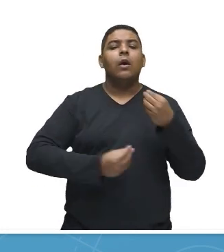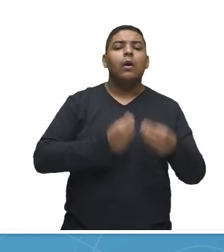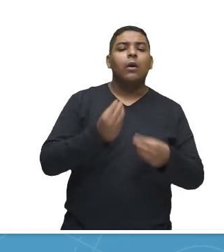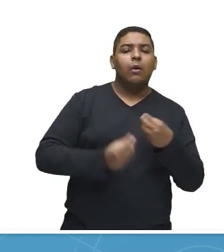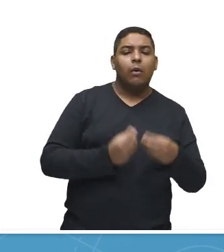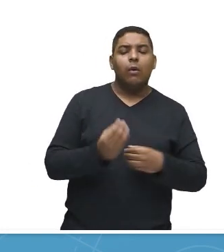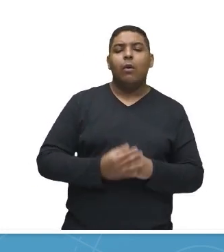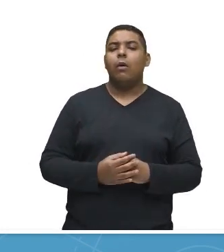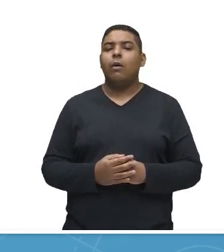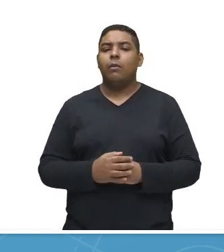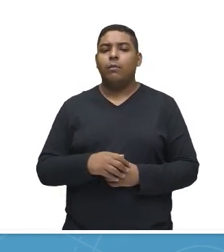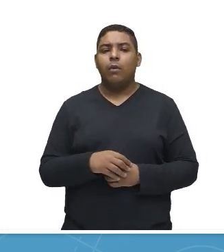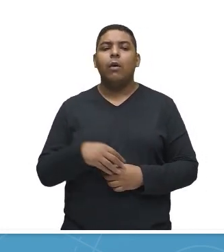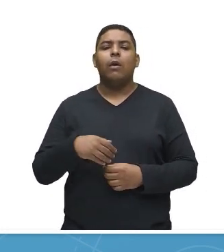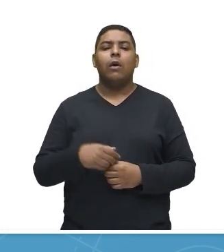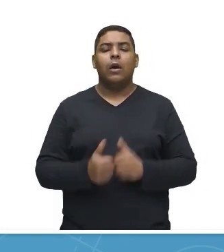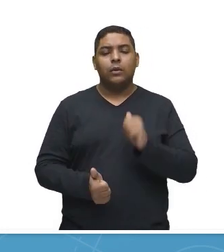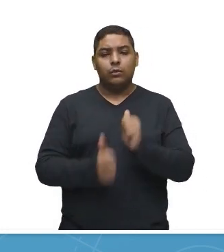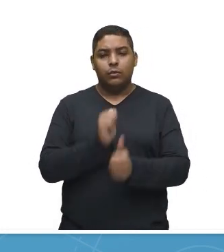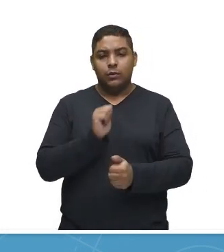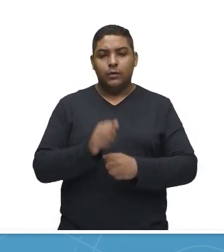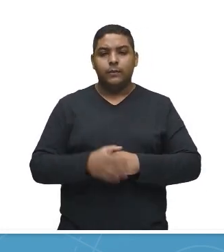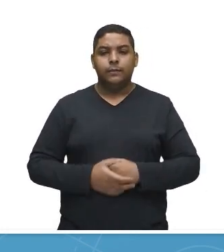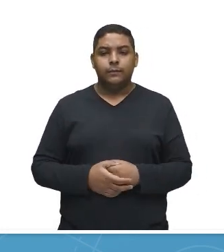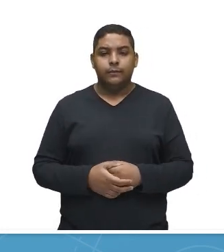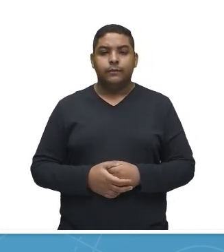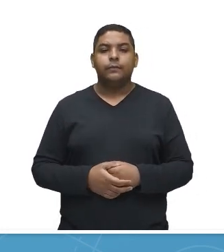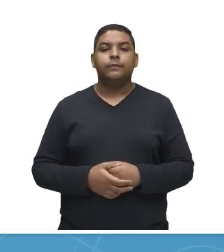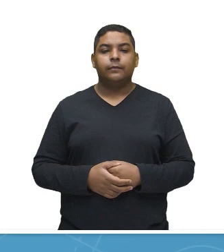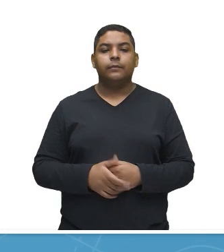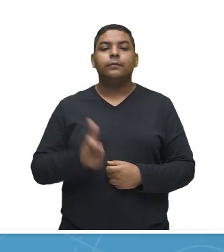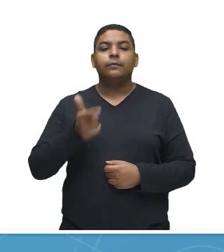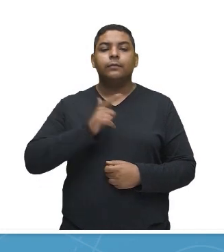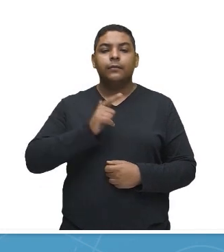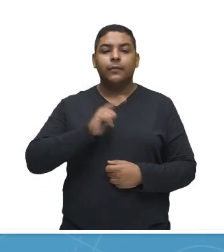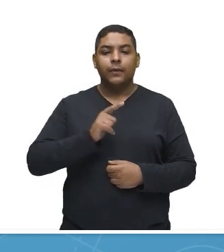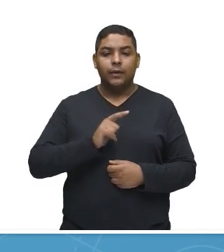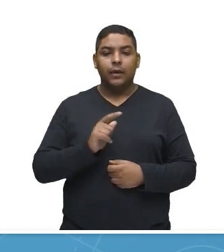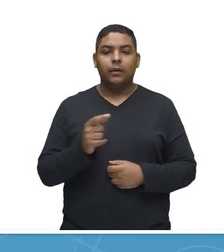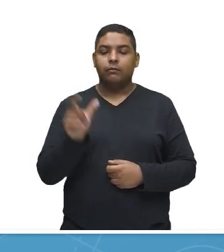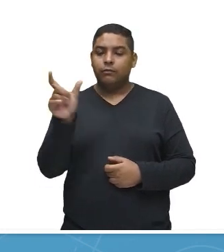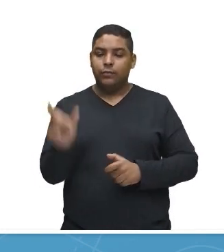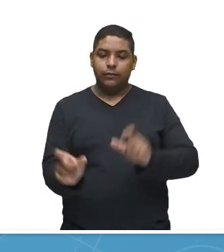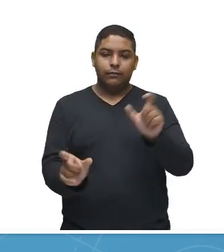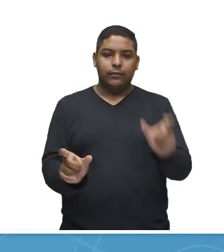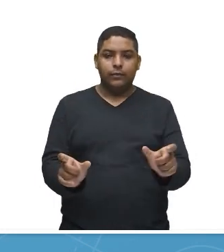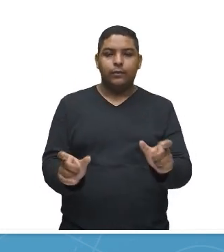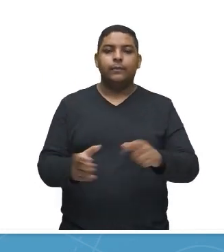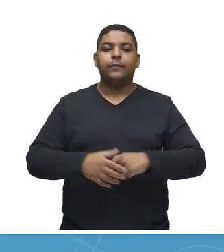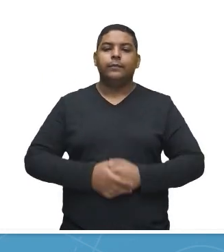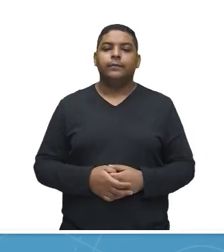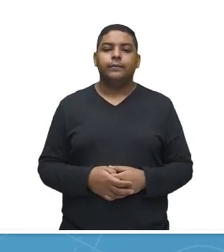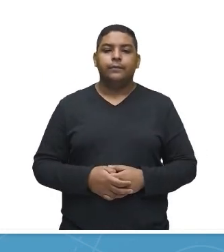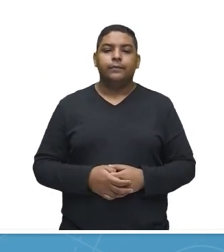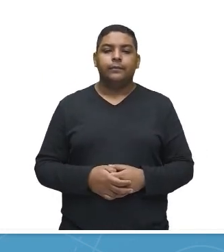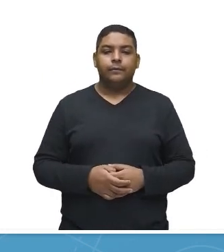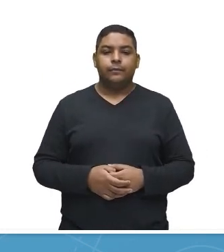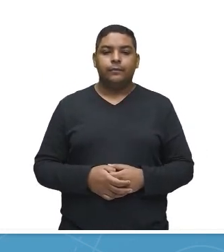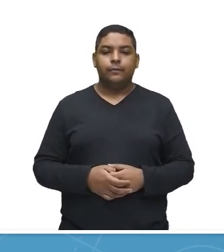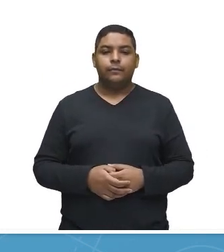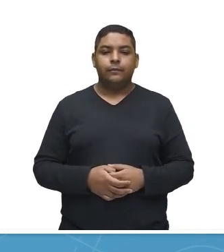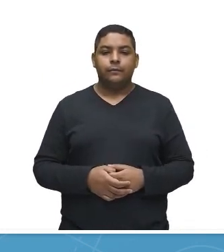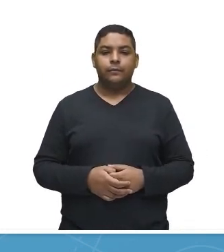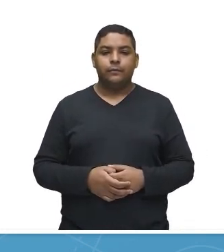ocorre essa luta. Vamos lá? Então, nós temos aí os nossos dois personagens, tá bom? Eles